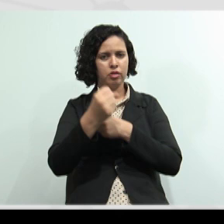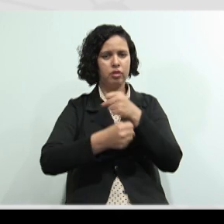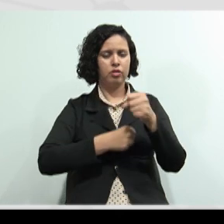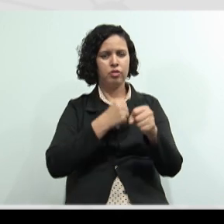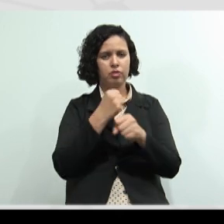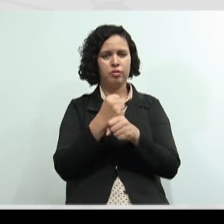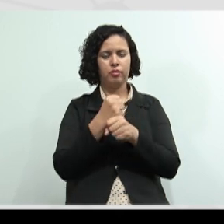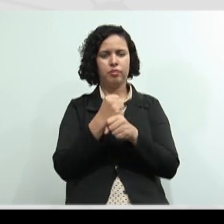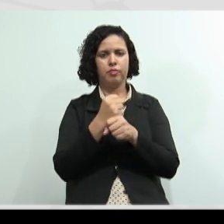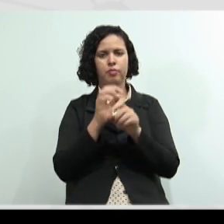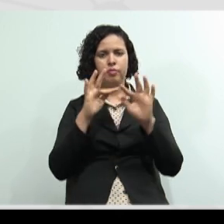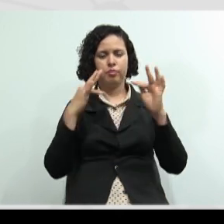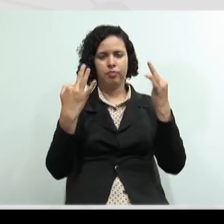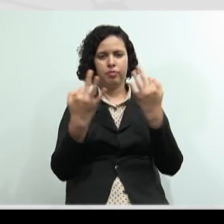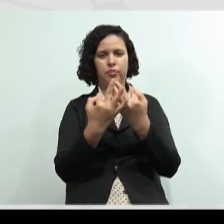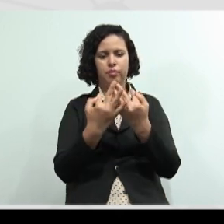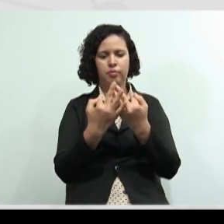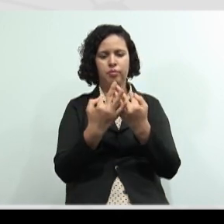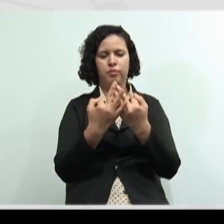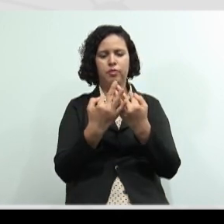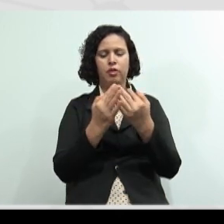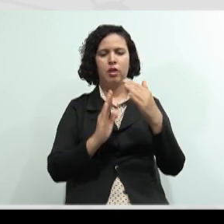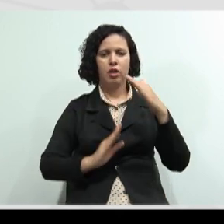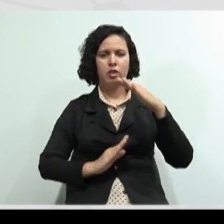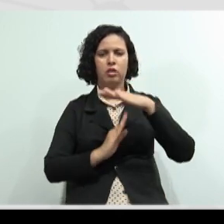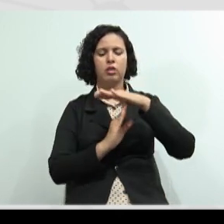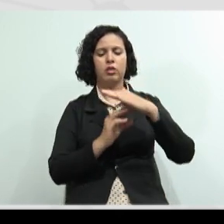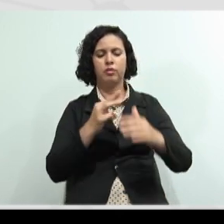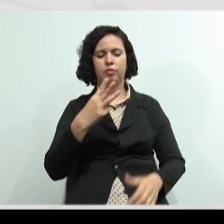ser de, no máximo, 360 mil.